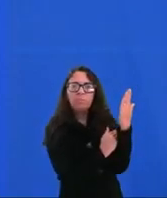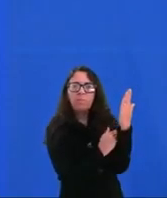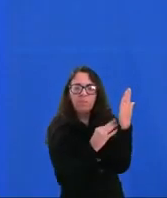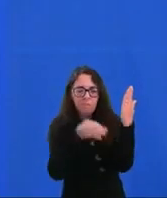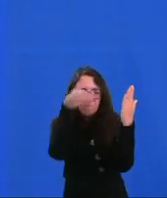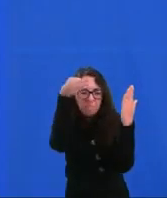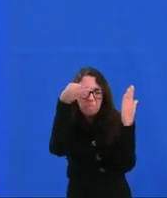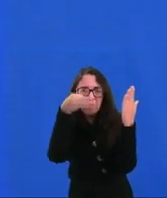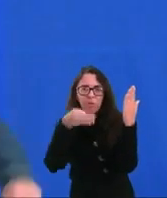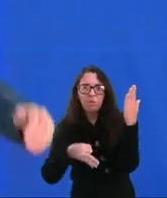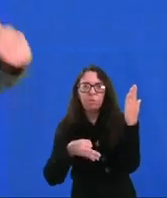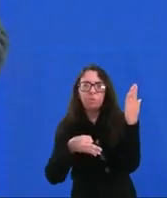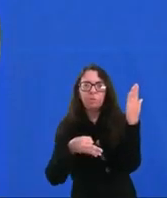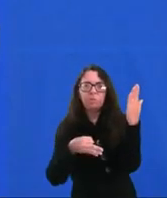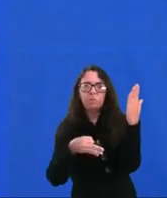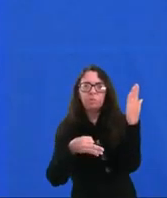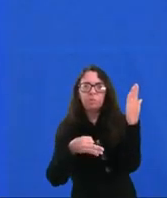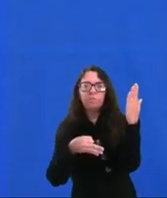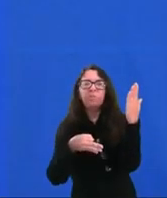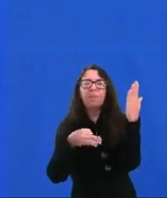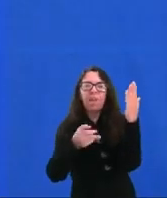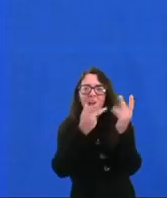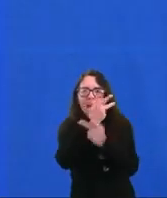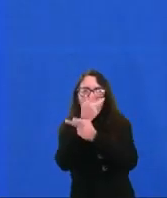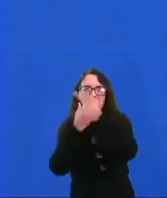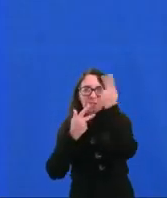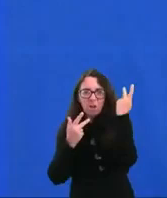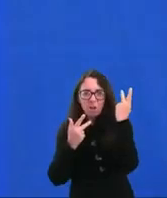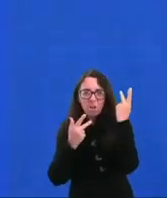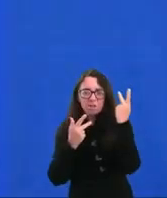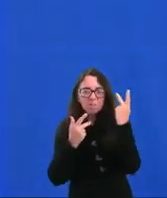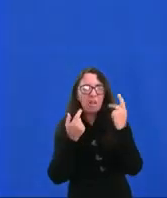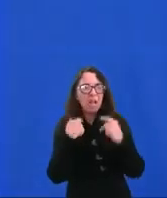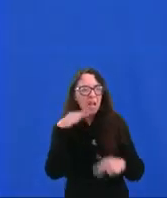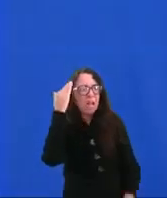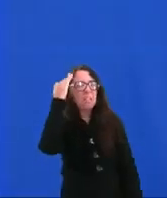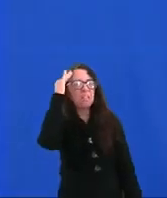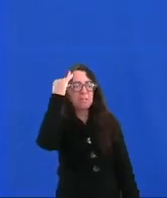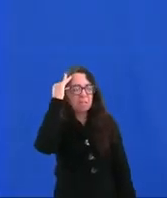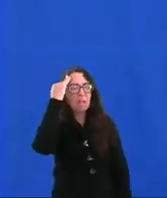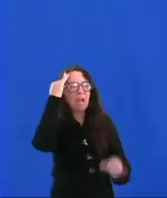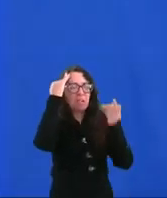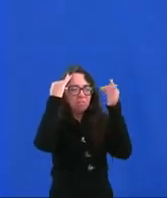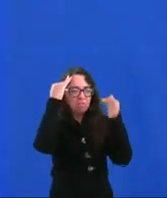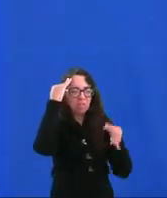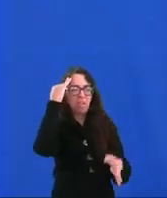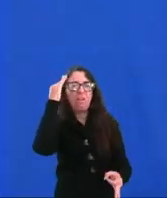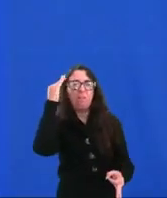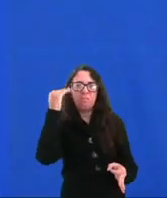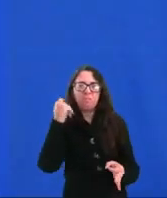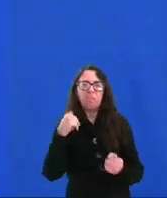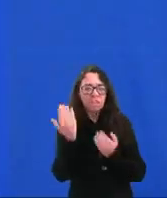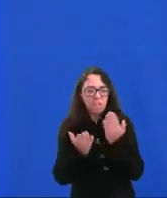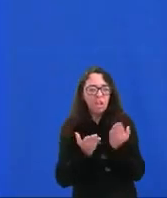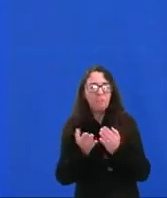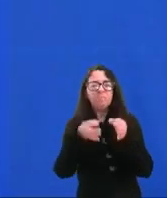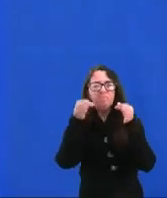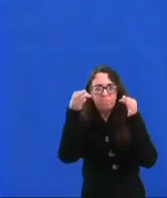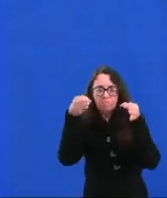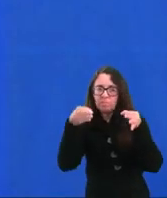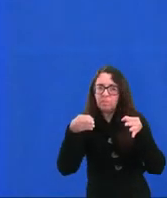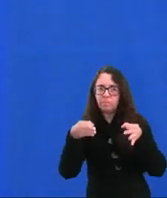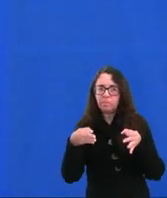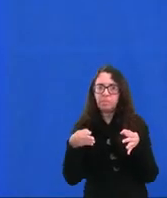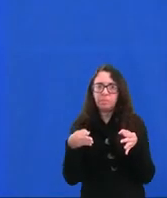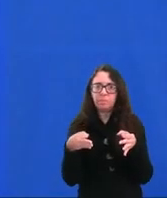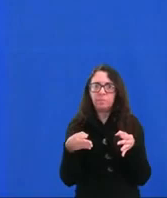5A. Deus realmente trabalha através do pastor, através de outros líderes e do povo em geral, com a